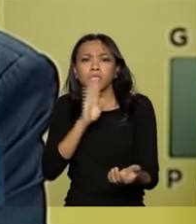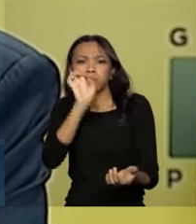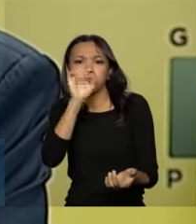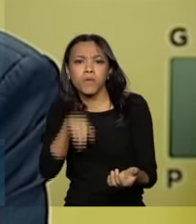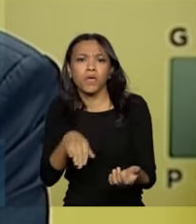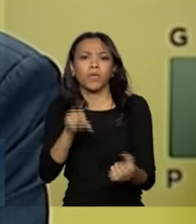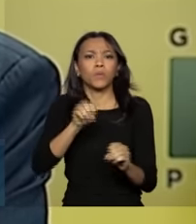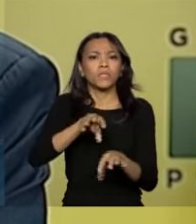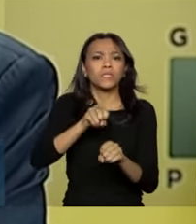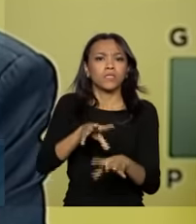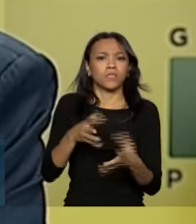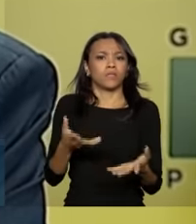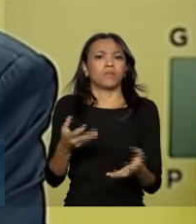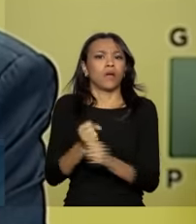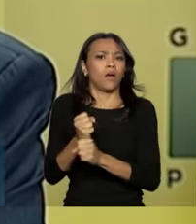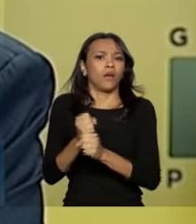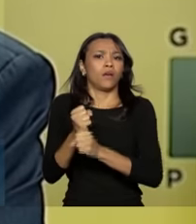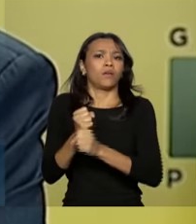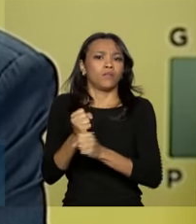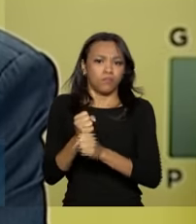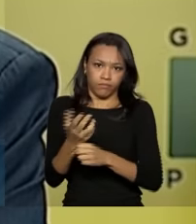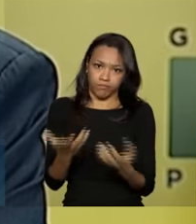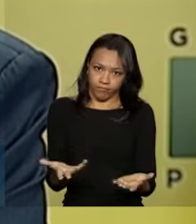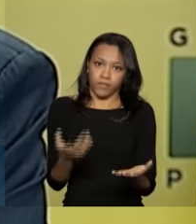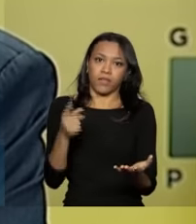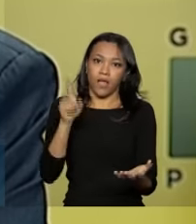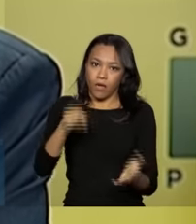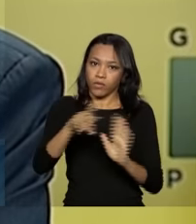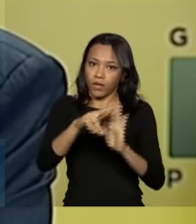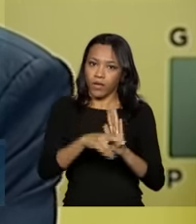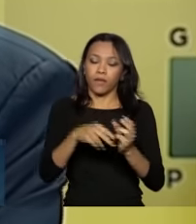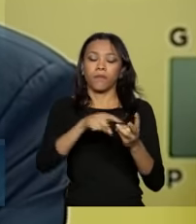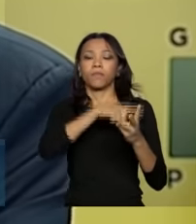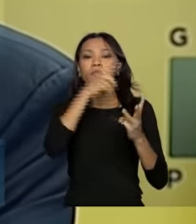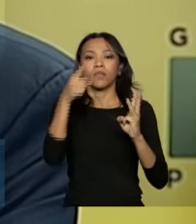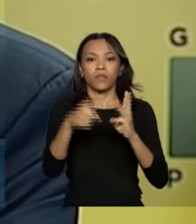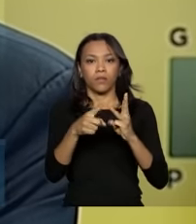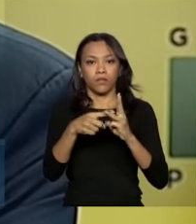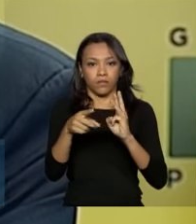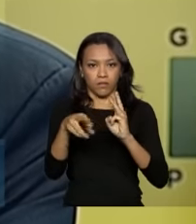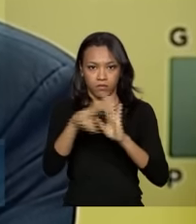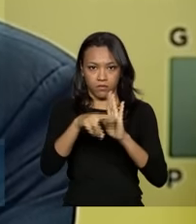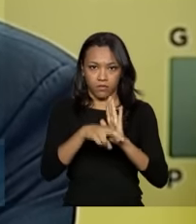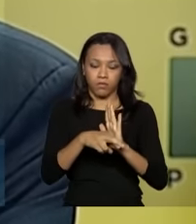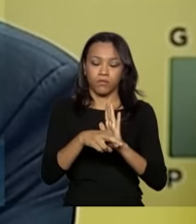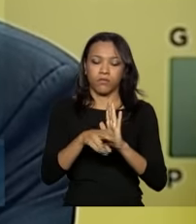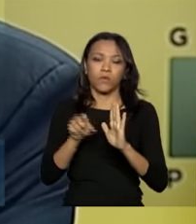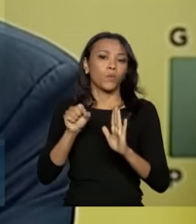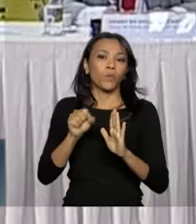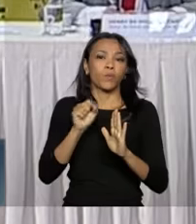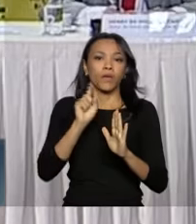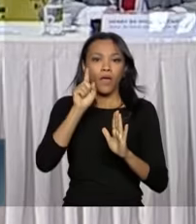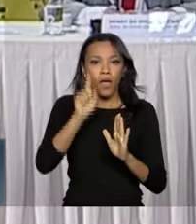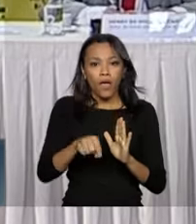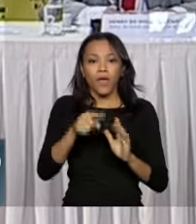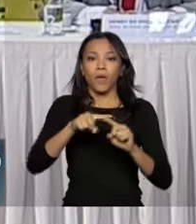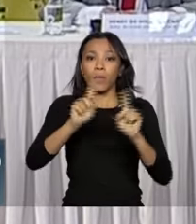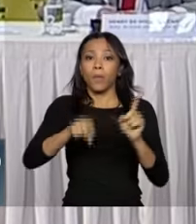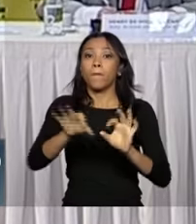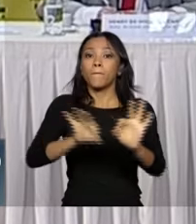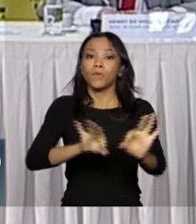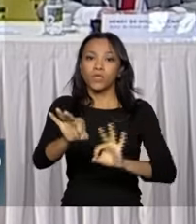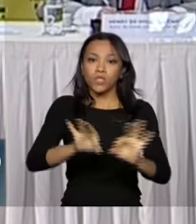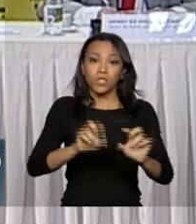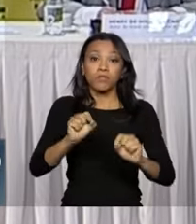superior? Nós fomos muito cuidadosos nesse ponto. E o terceiro e principal ponto foi o do projeto